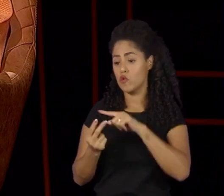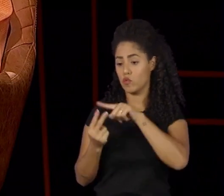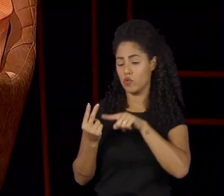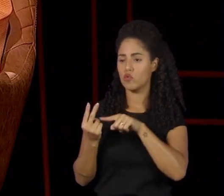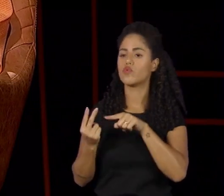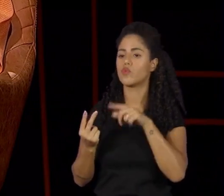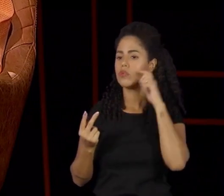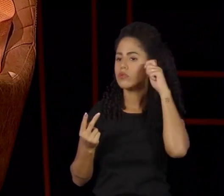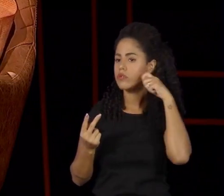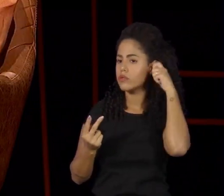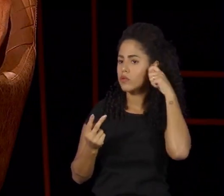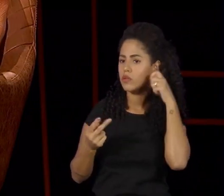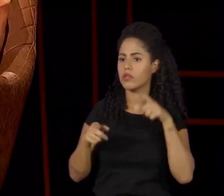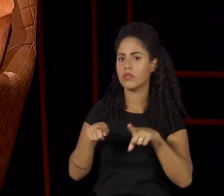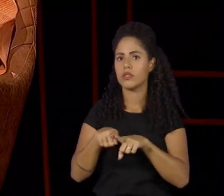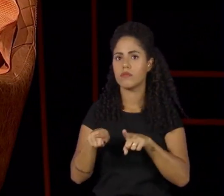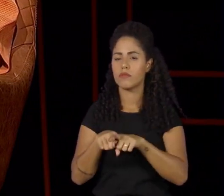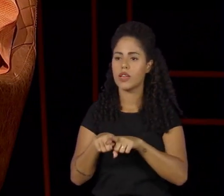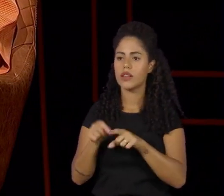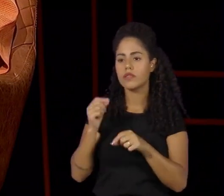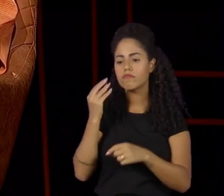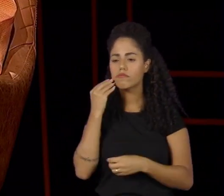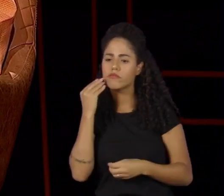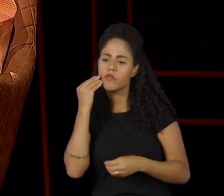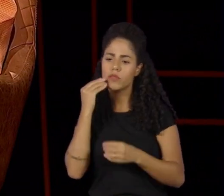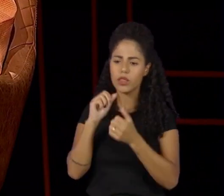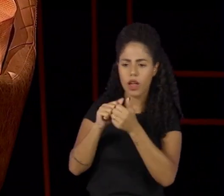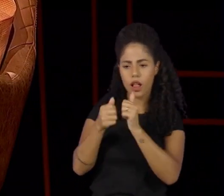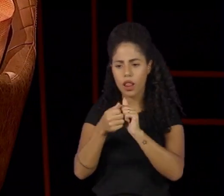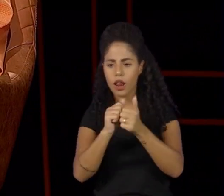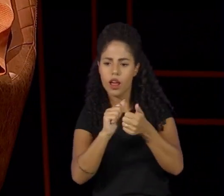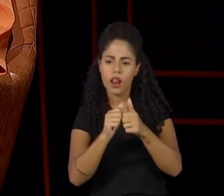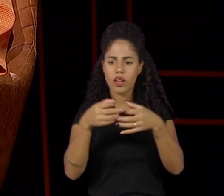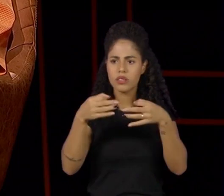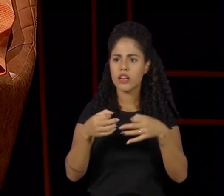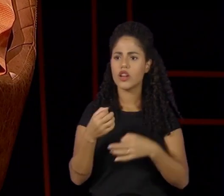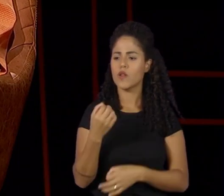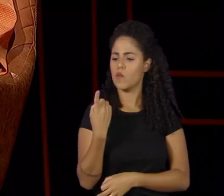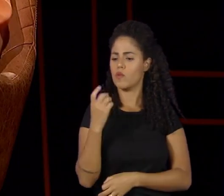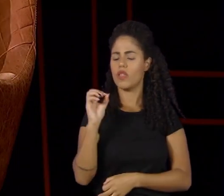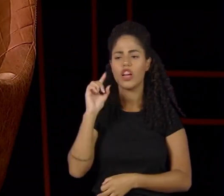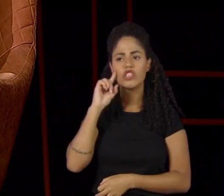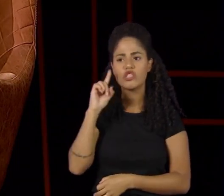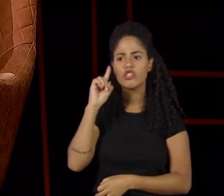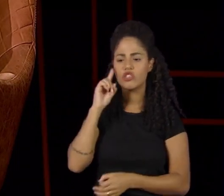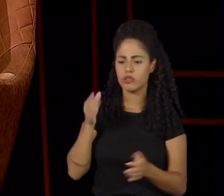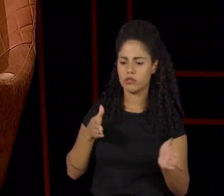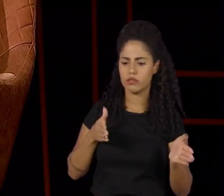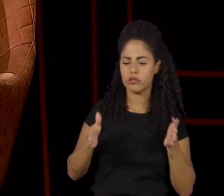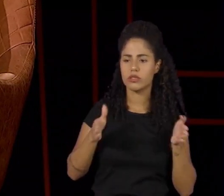atores, eles mexeram os pauzinhos, cara, e assim com 10 dias em São Paulo eu estava